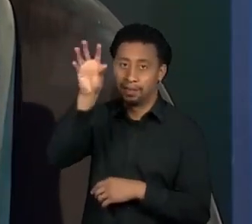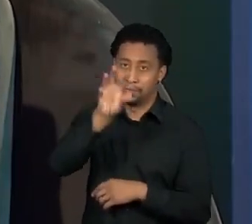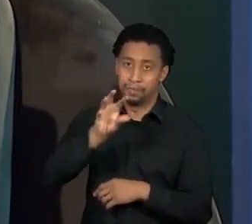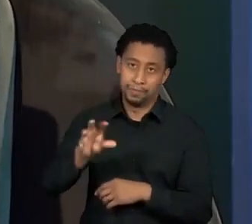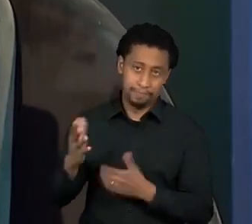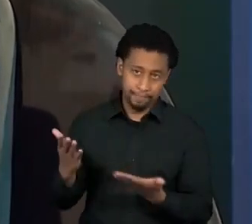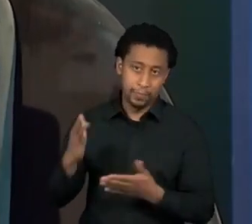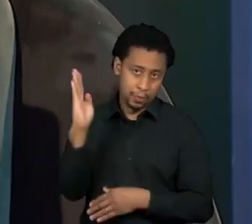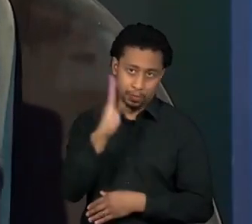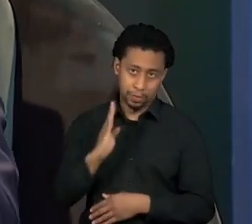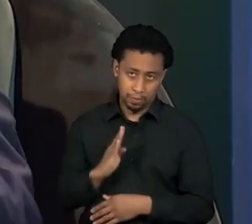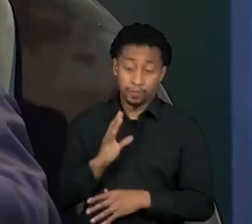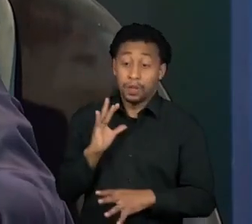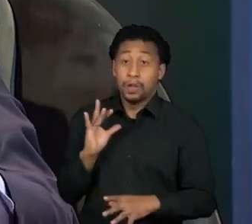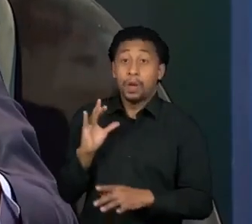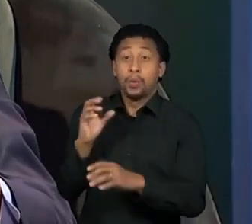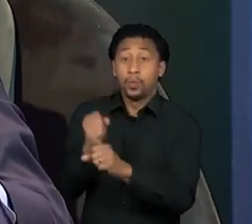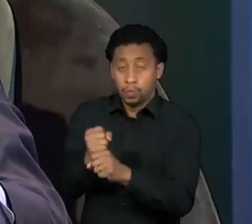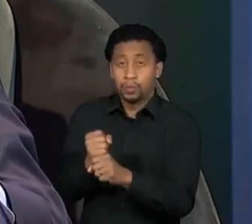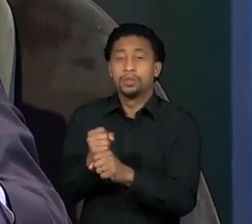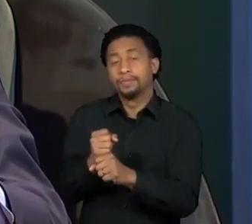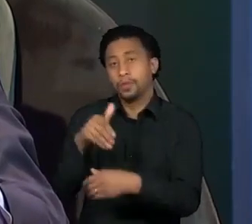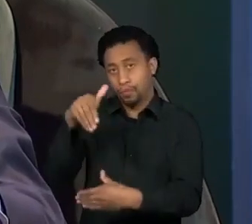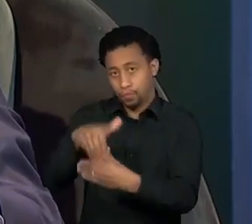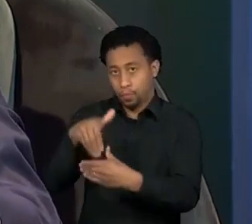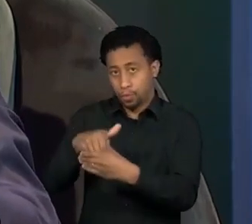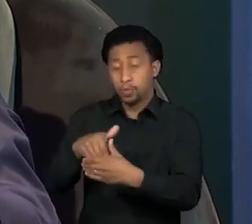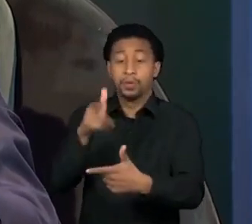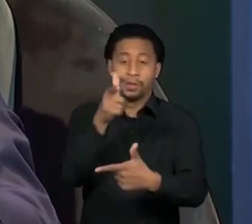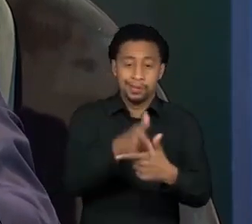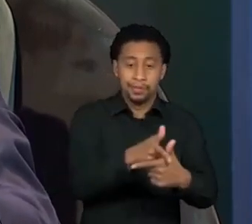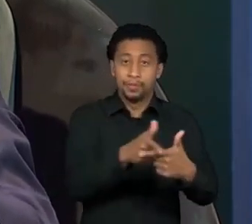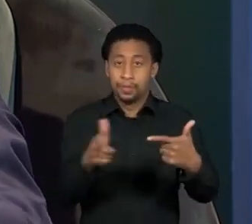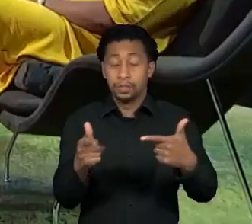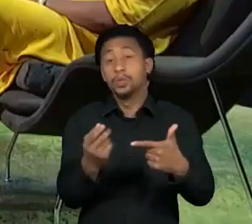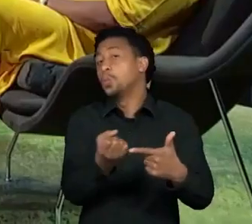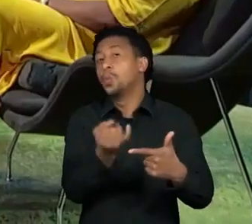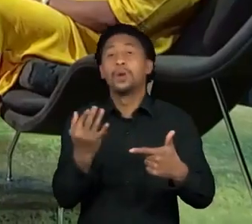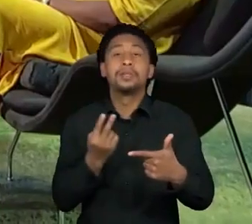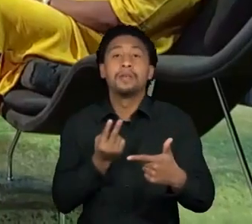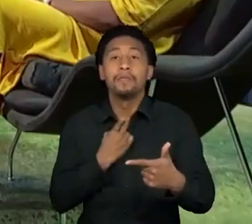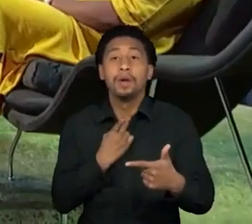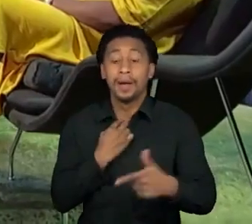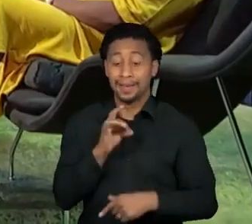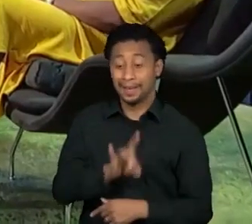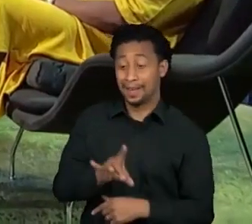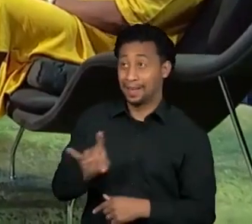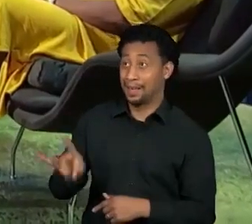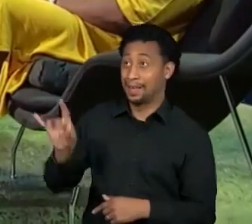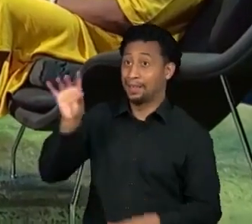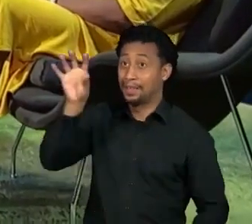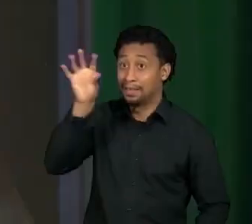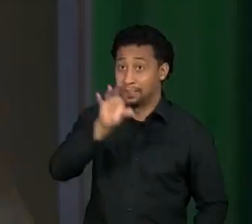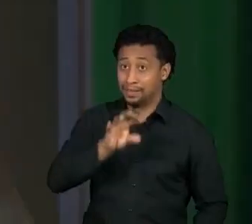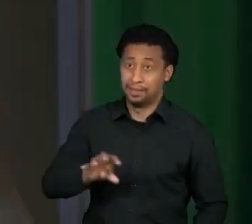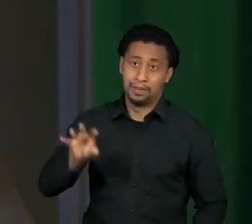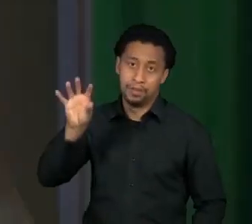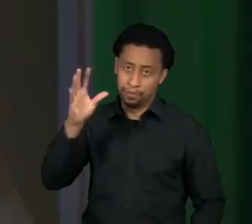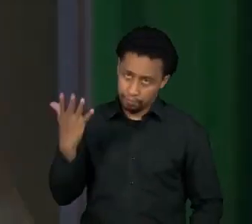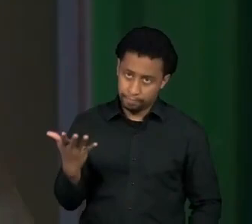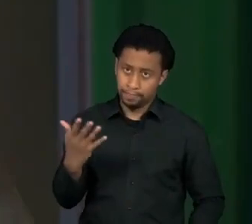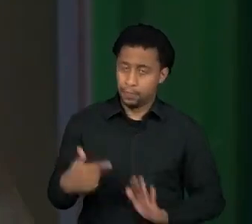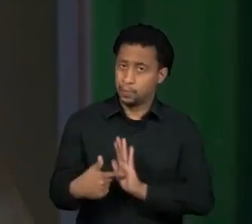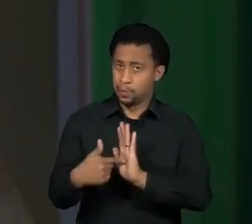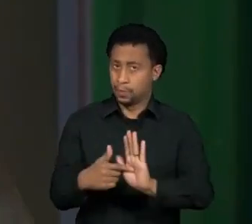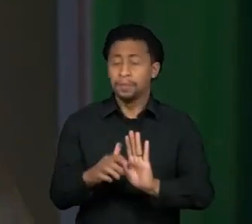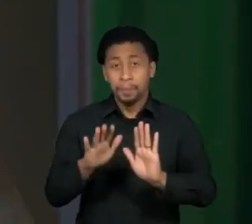os votos válidos e divide-se pelo número de vagas correspondentes ao estado. Aí você tem aquilo que chamamos quociente eleitoral. No